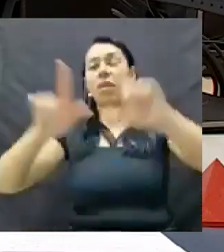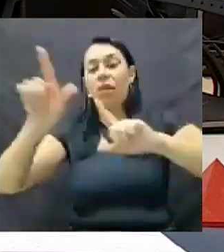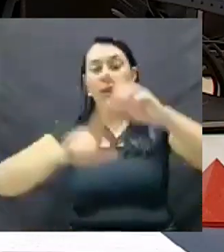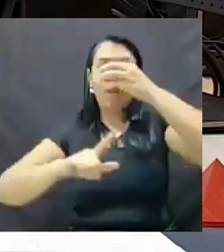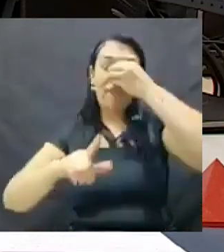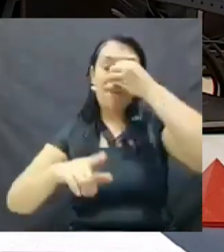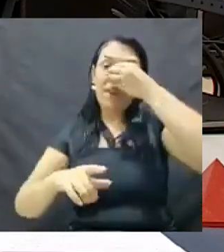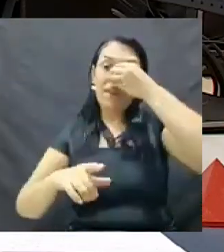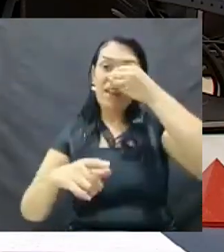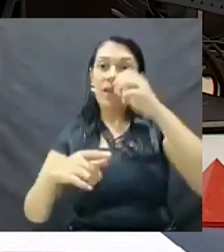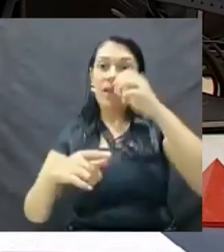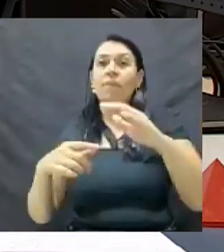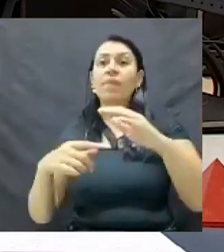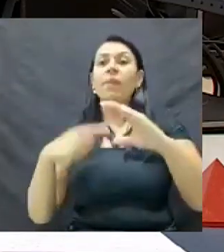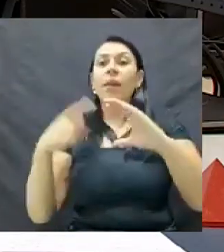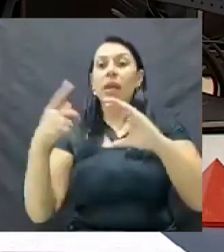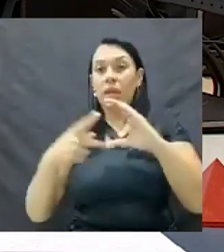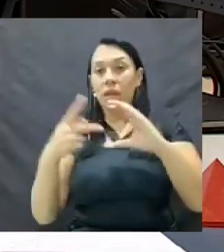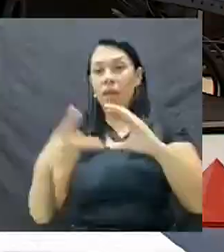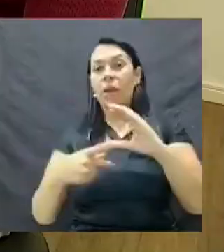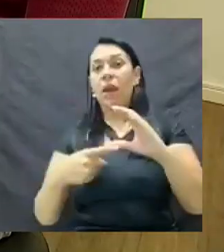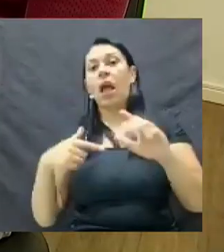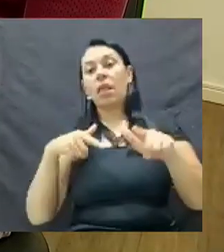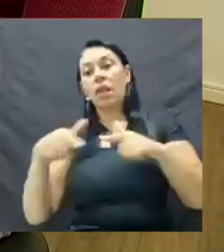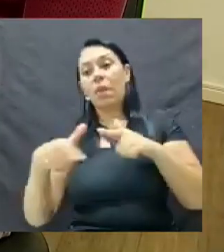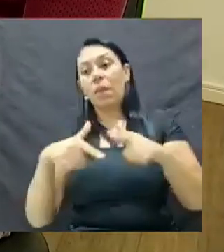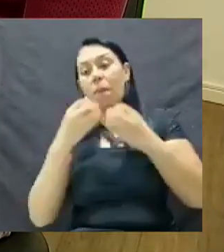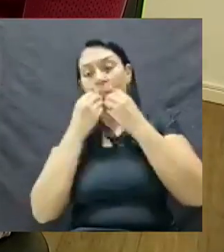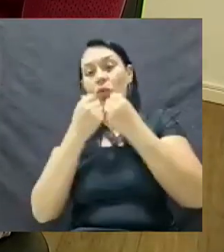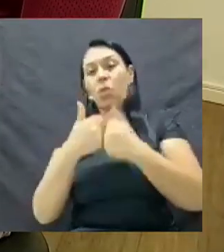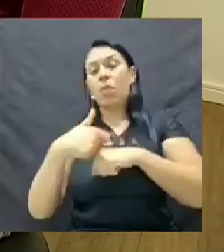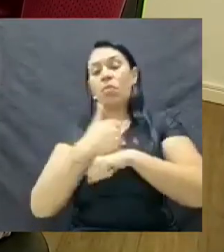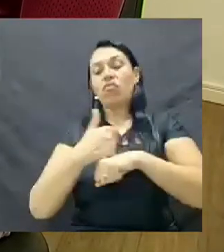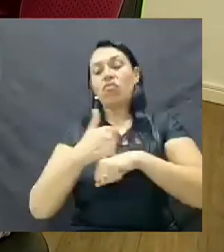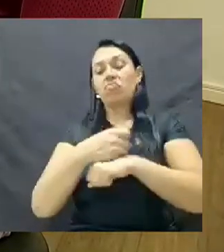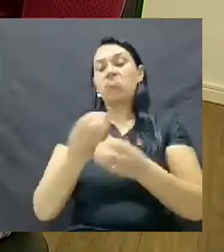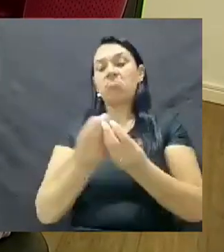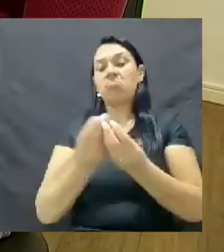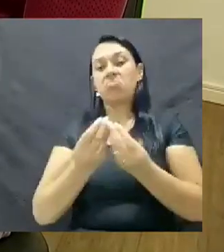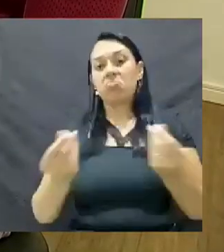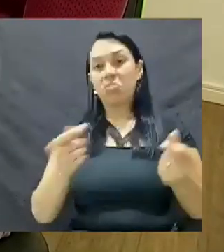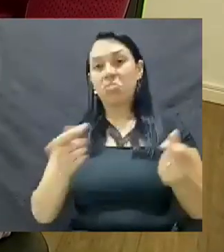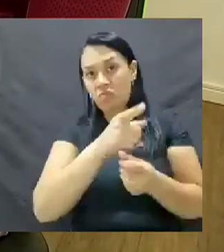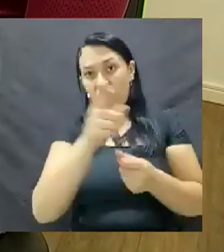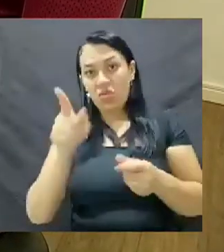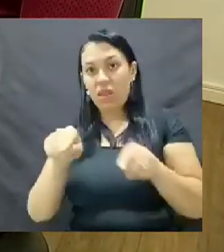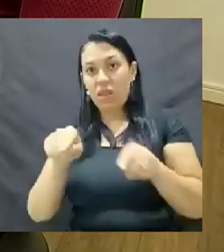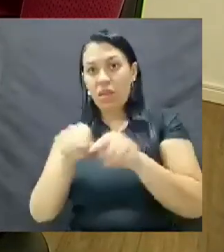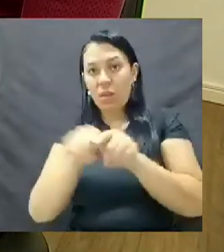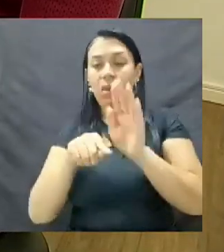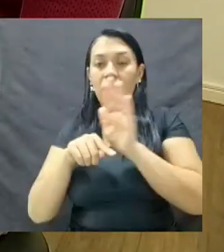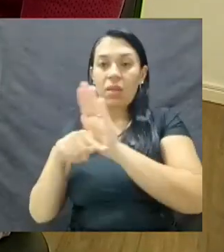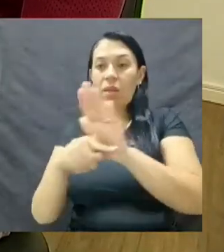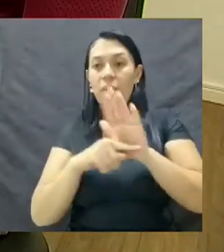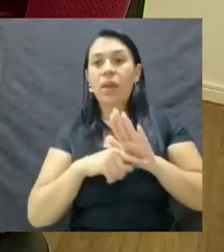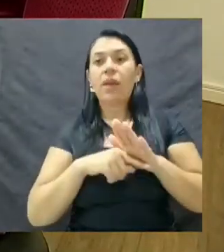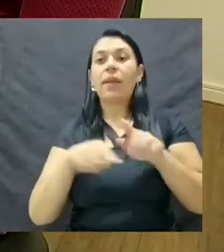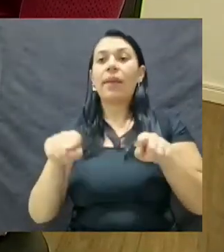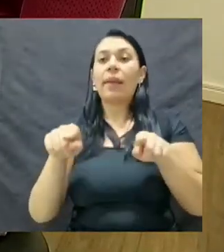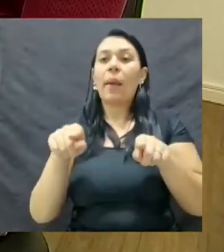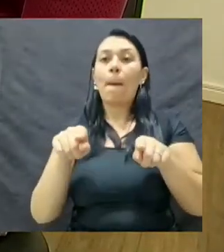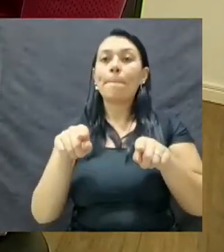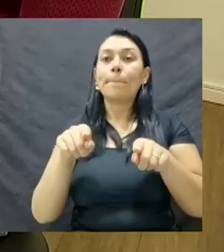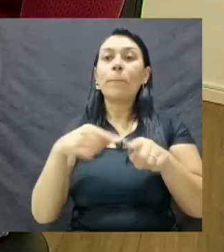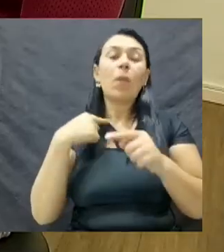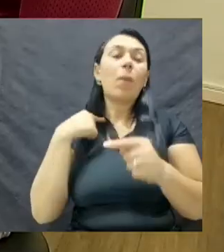que presta um excelente serviço, profissionais de qualidade, como vocês aqui que estão atuando, e para entregar com o objetivo finalístico